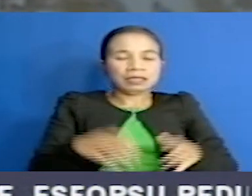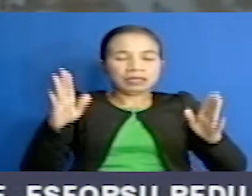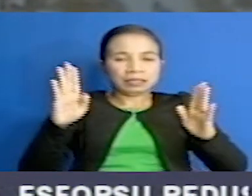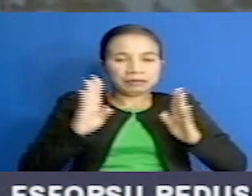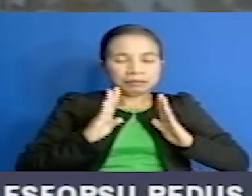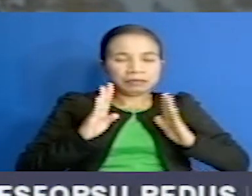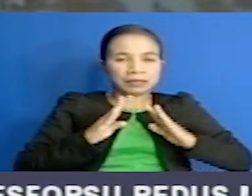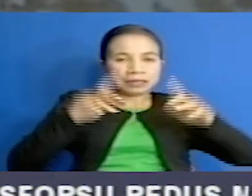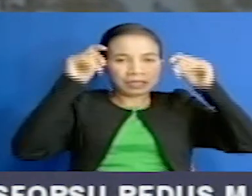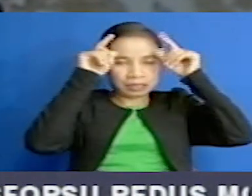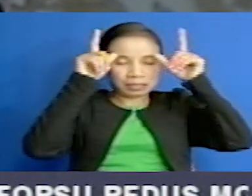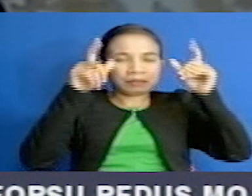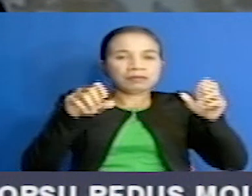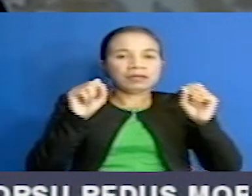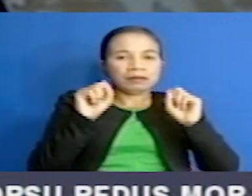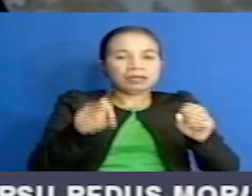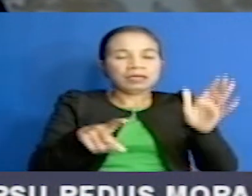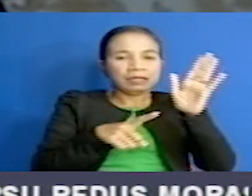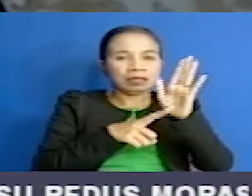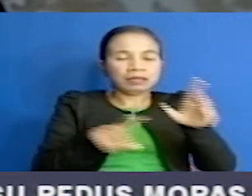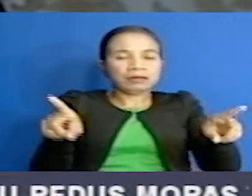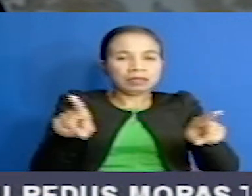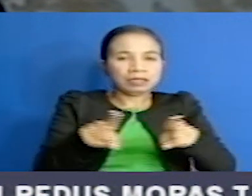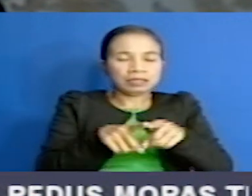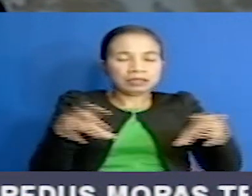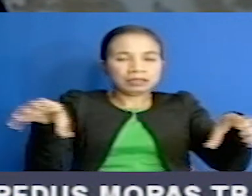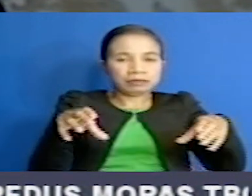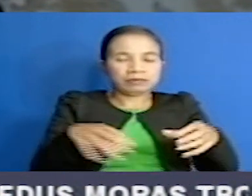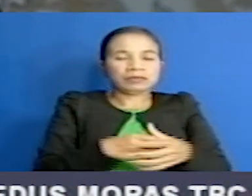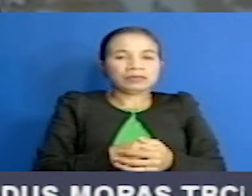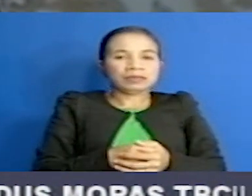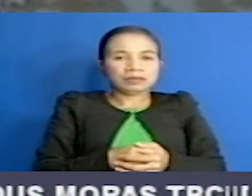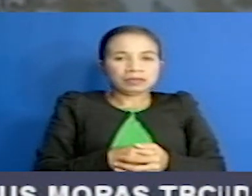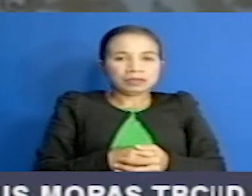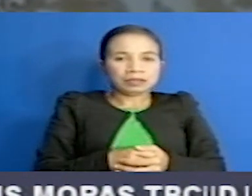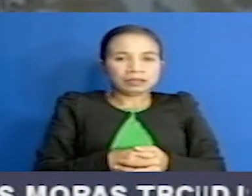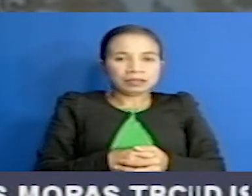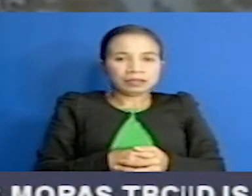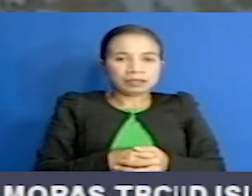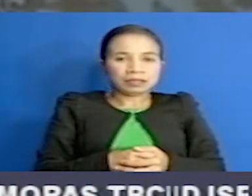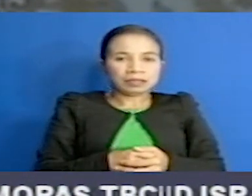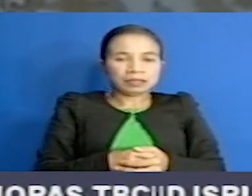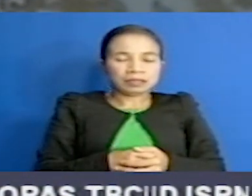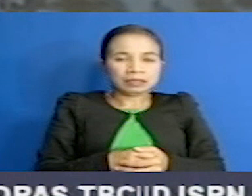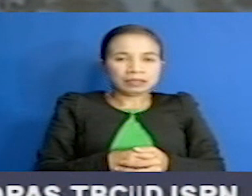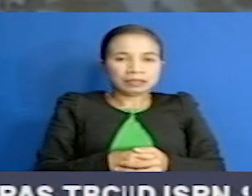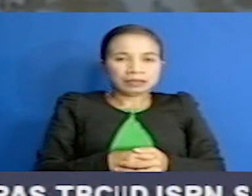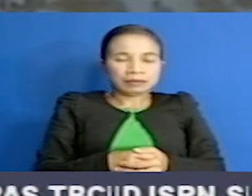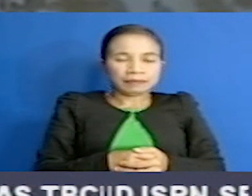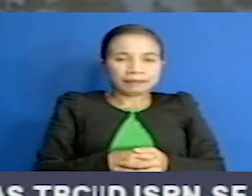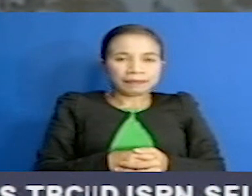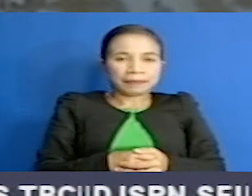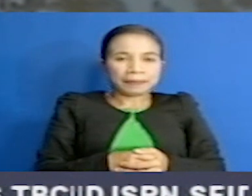Timor-Leste, no Darfur, no operador de serviço de telecomunicação móveis. Anessa consegue atingir